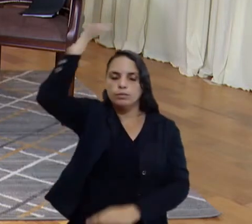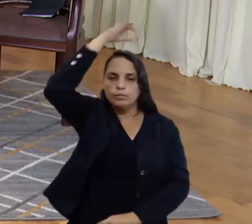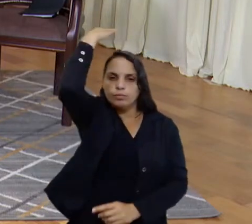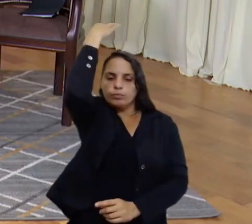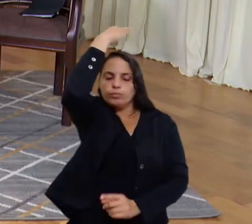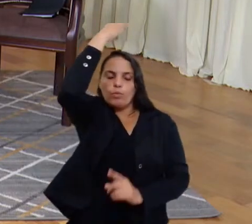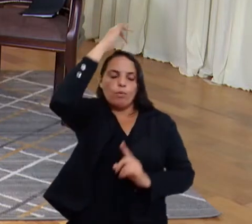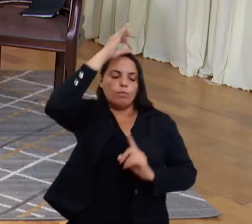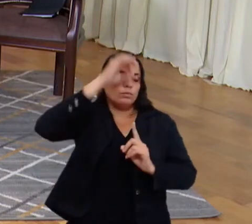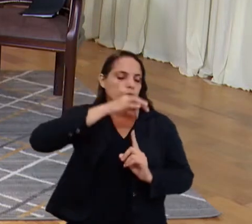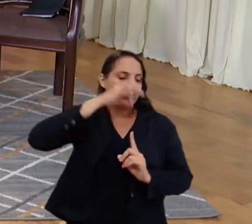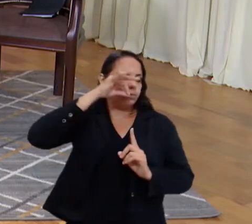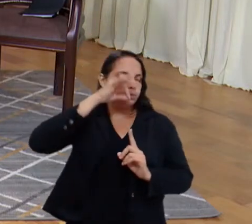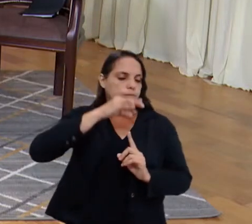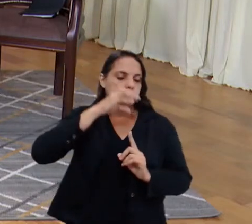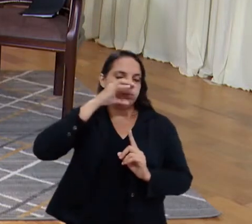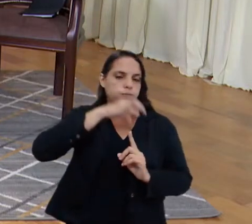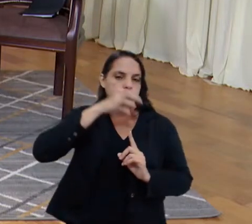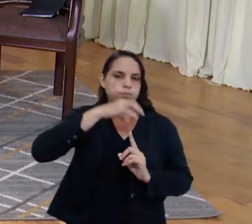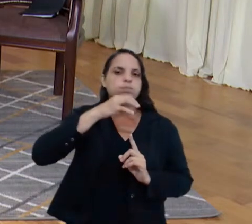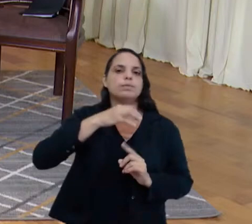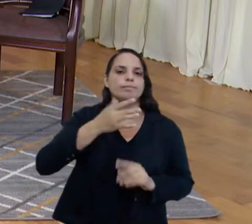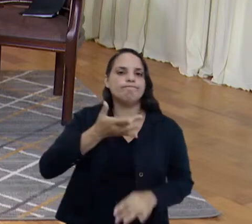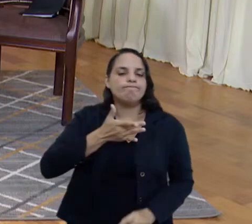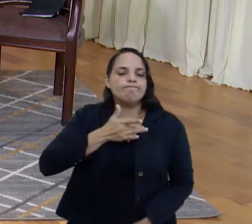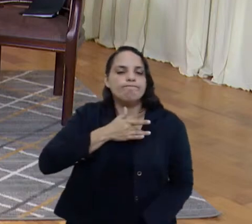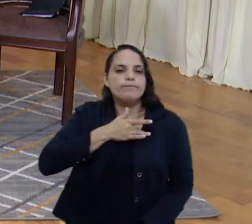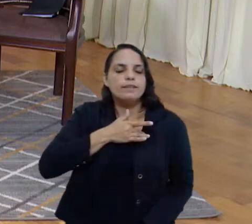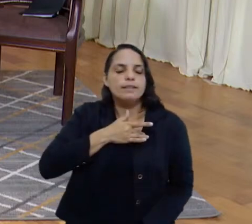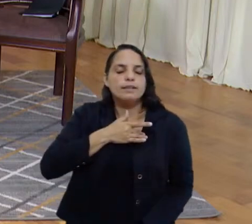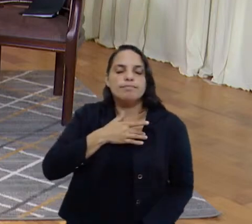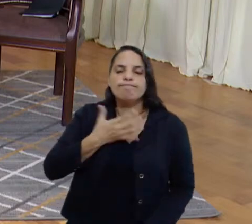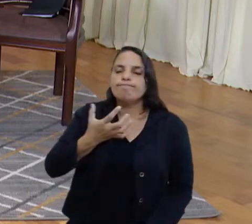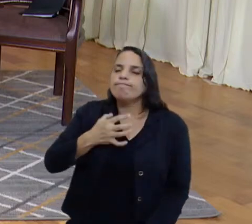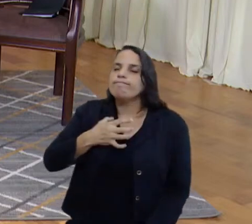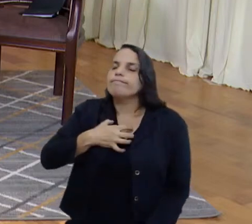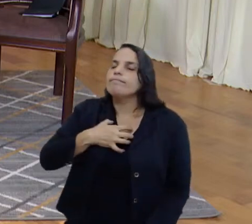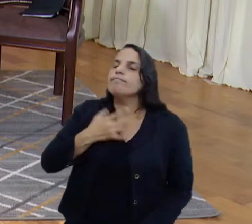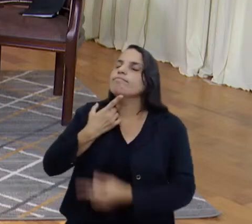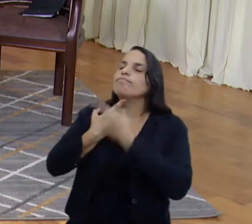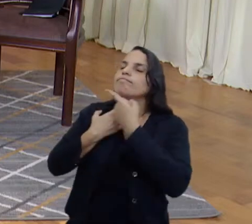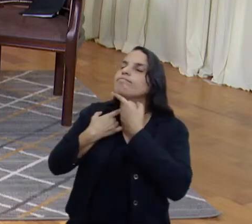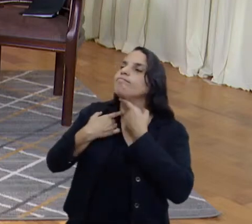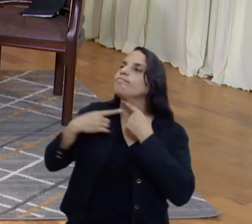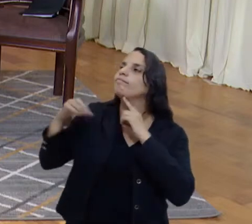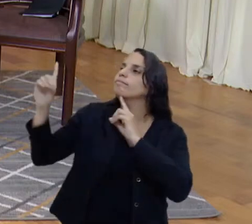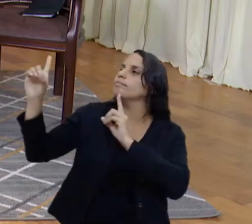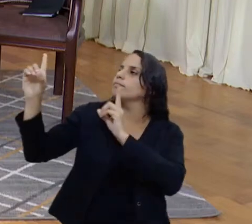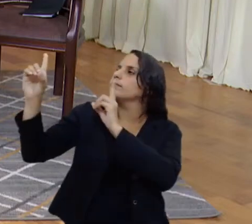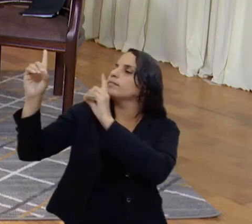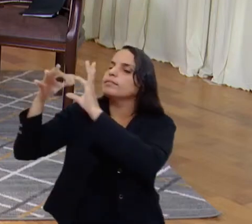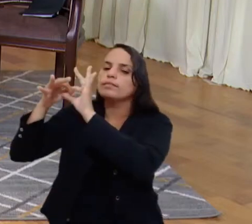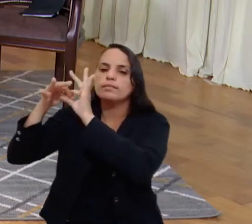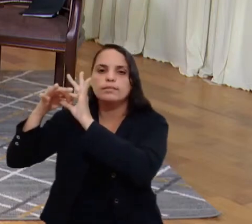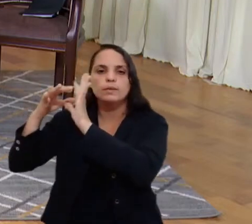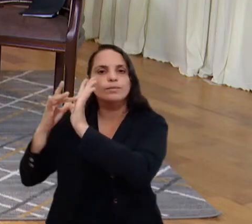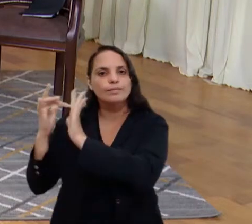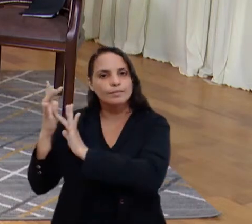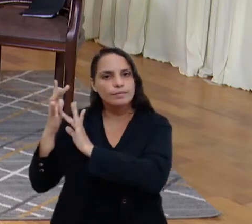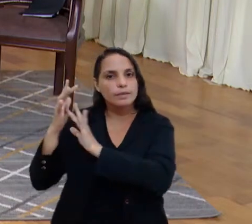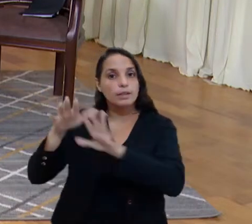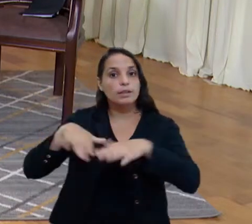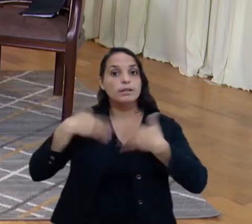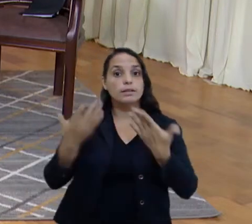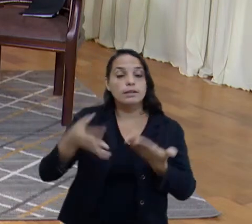todas as pessoas, sem exceção, atraindo-nos a Cristo. Então, através da obra do Espírito Santo, nós